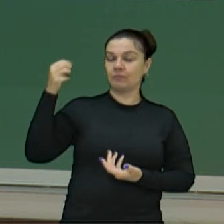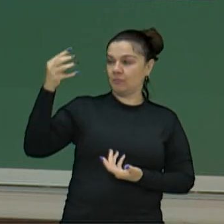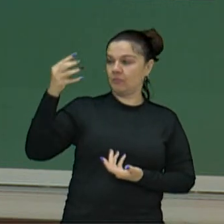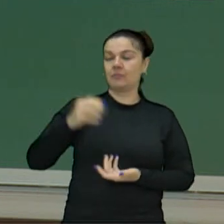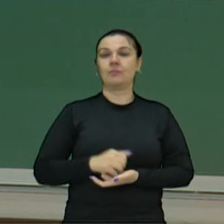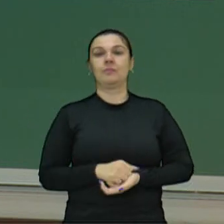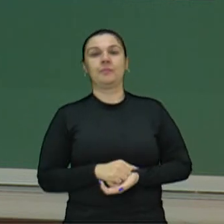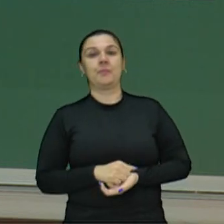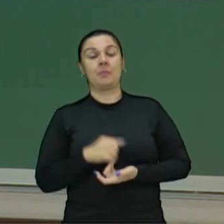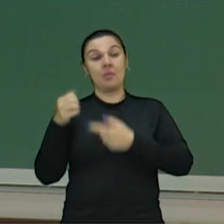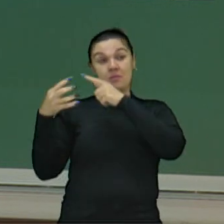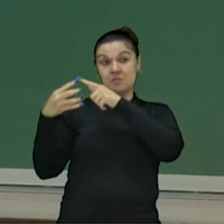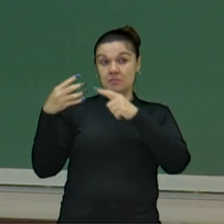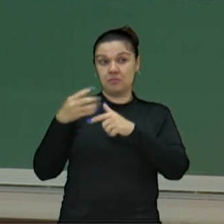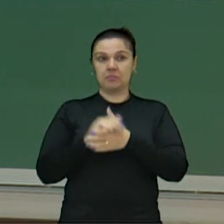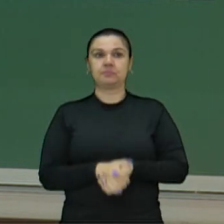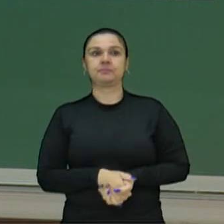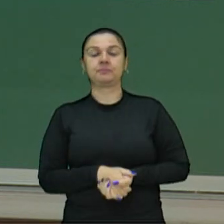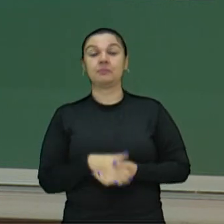e Vigiar e Punir.